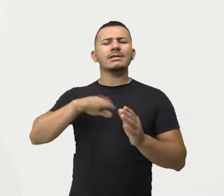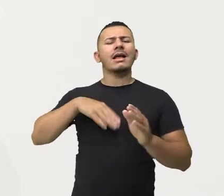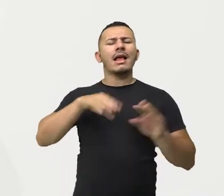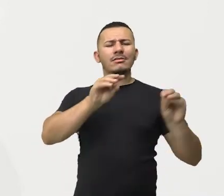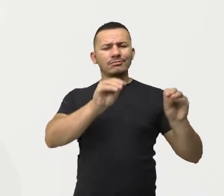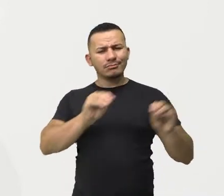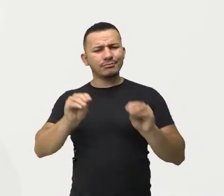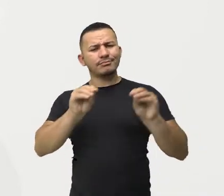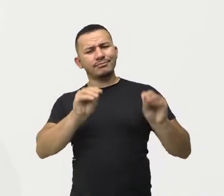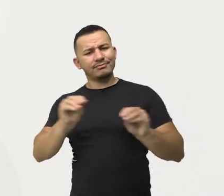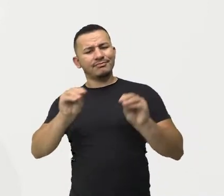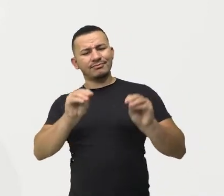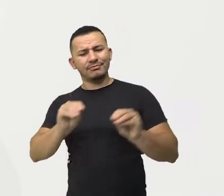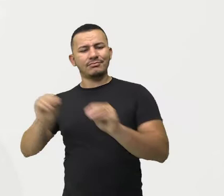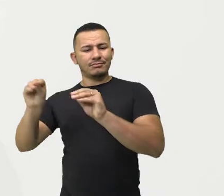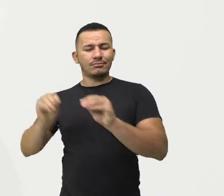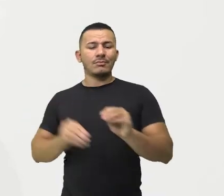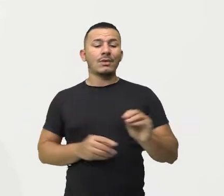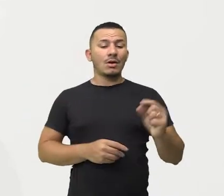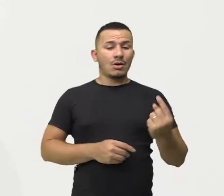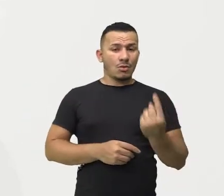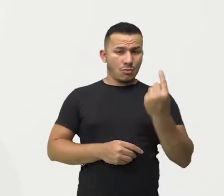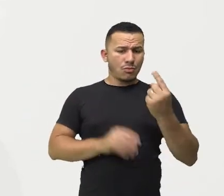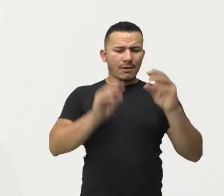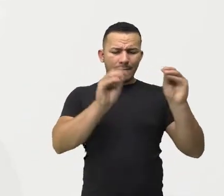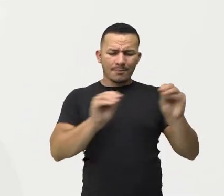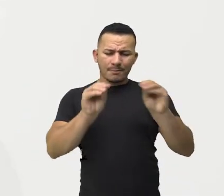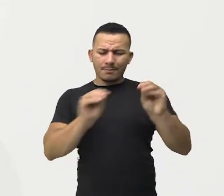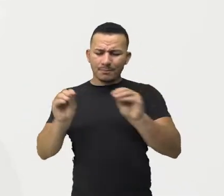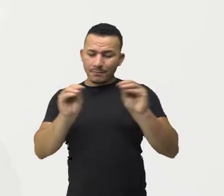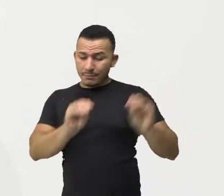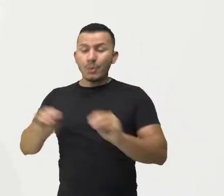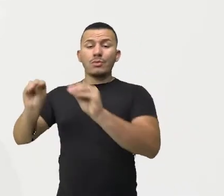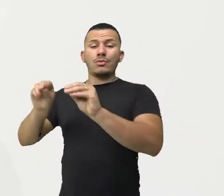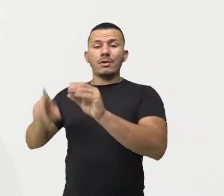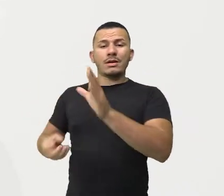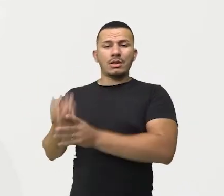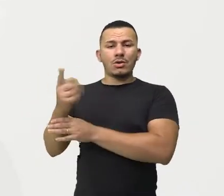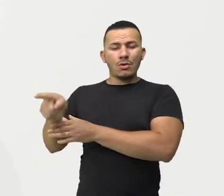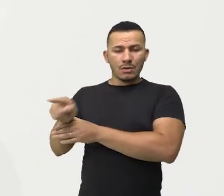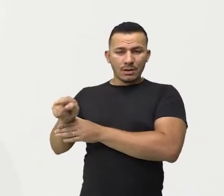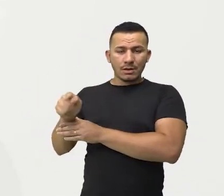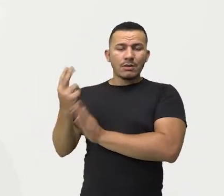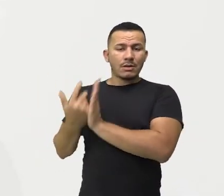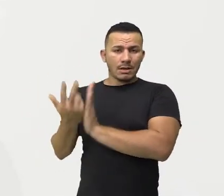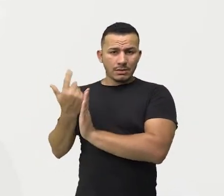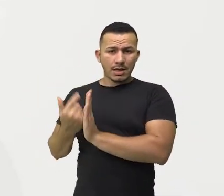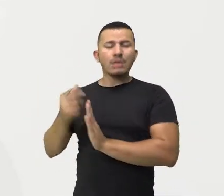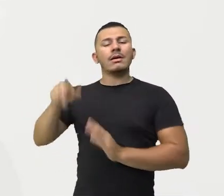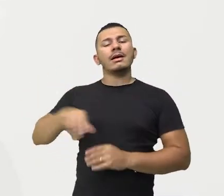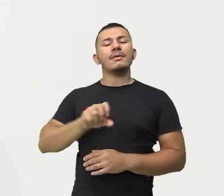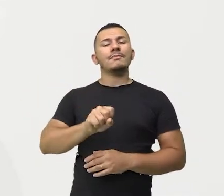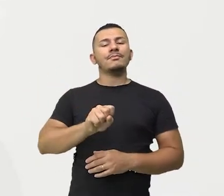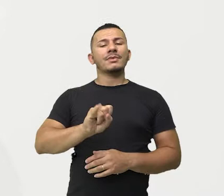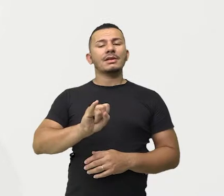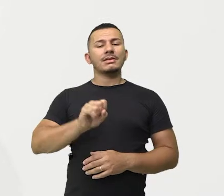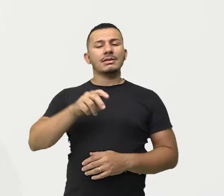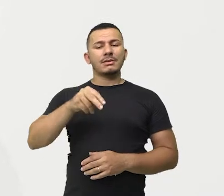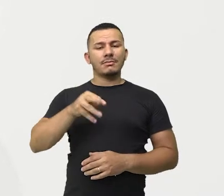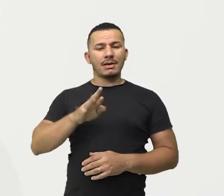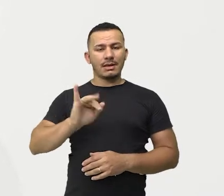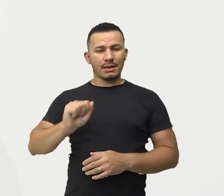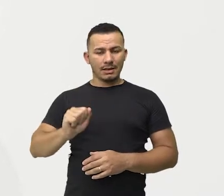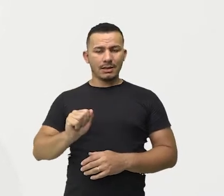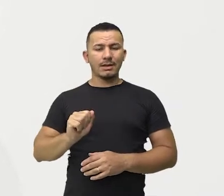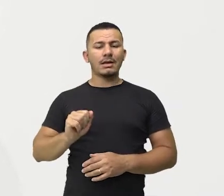a figura, ó. Arrastei a figura 1 para a figura 3. Quando isso acontece, nós falamos que nós temos uma simetria de translação.